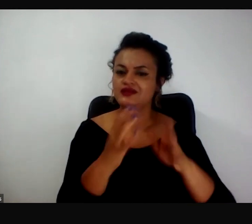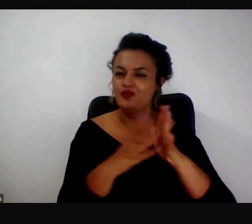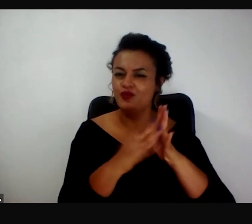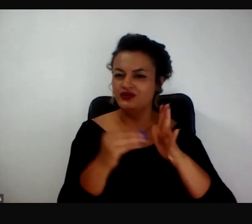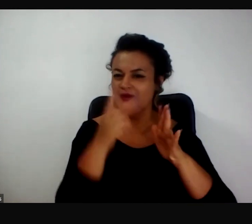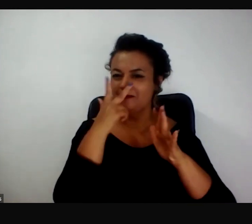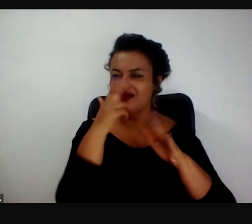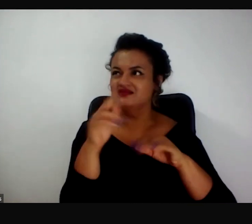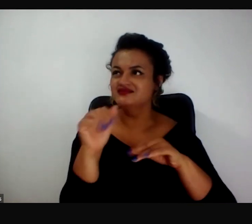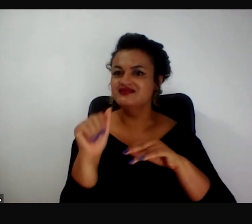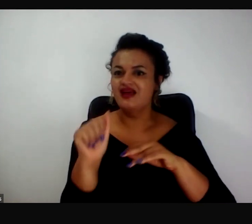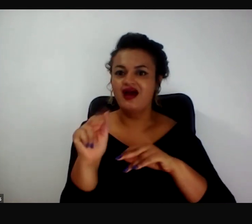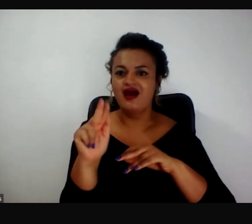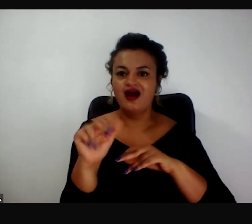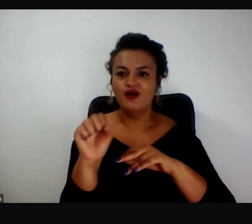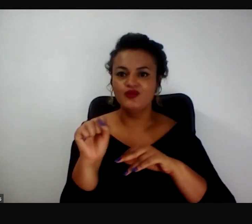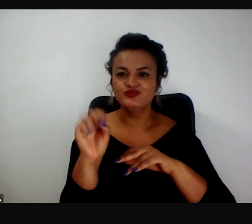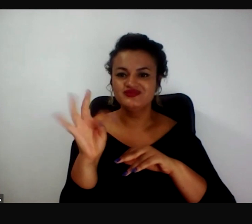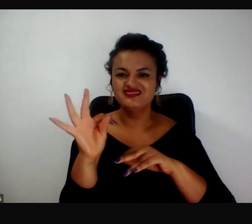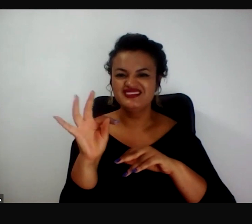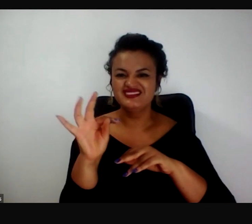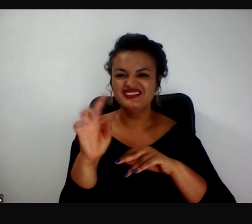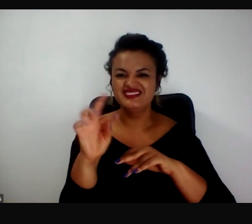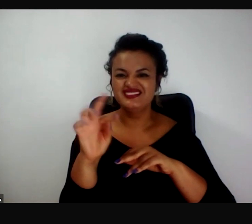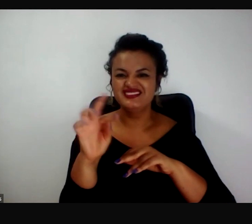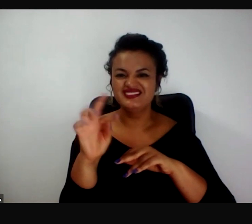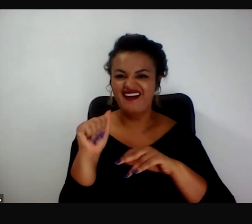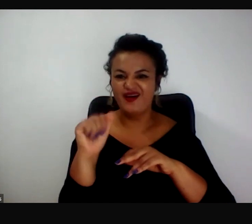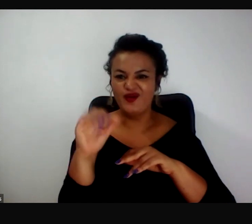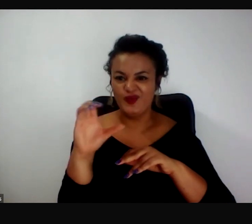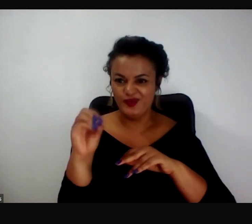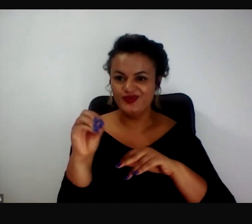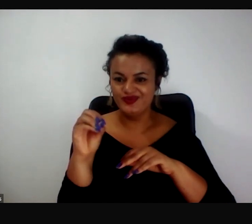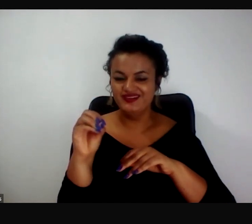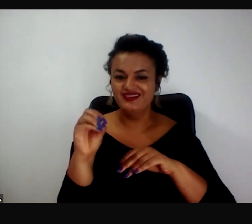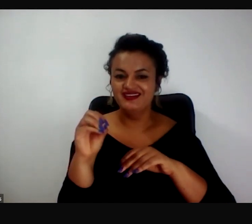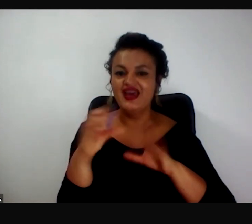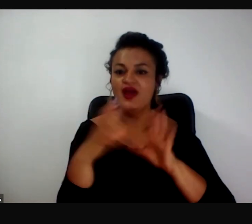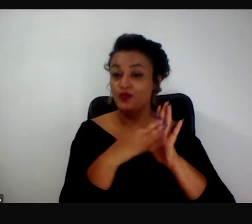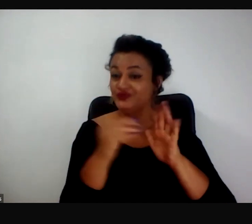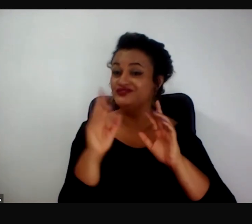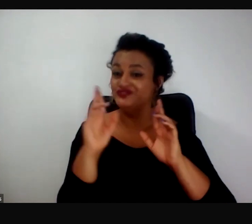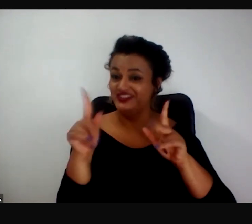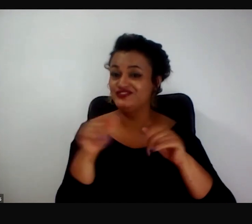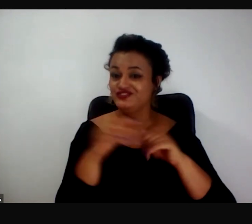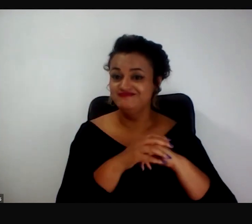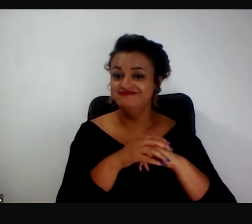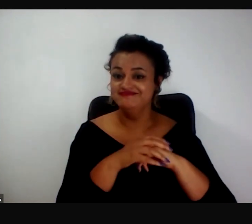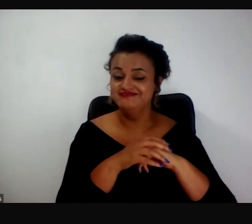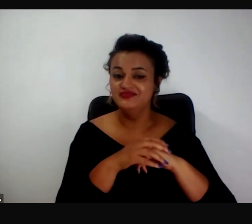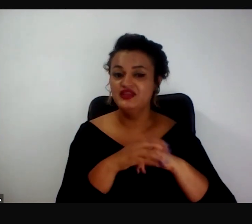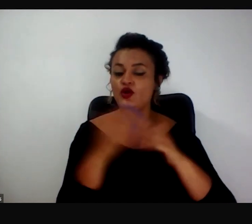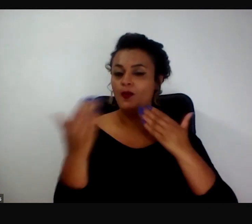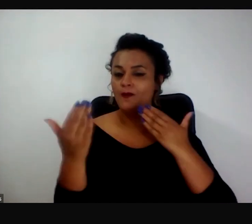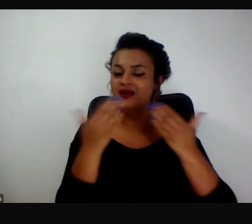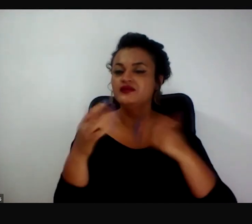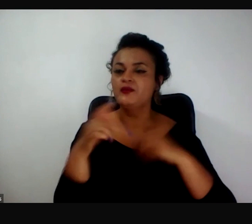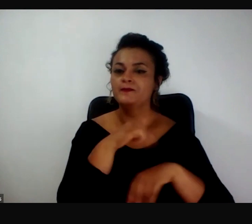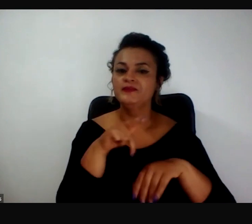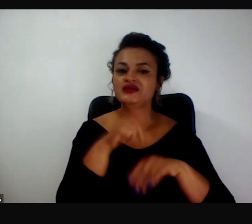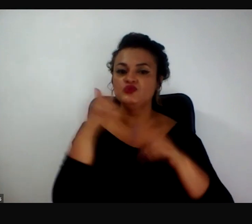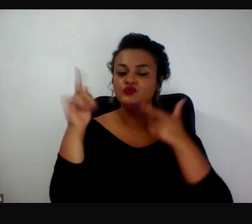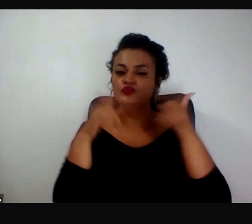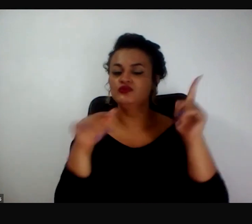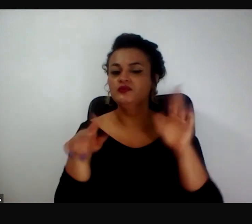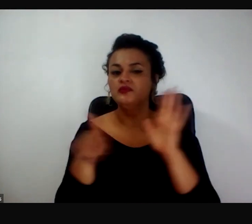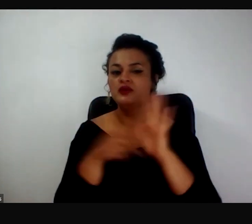é diferente do que é muito estendido em diferentes países da América e